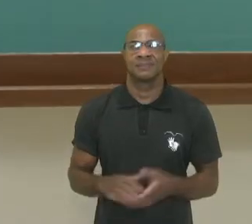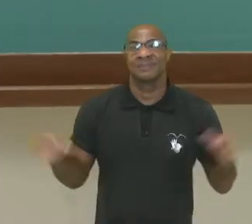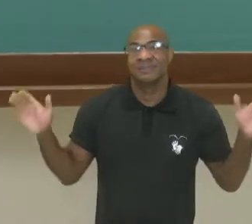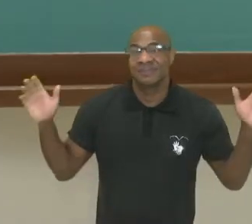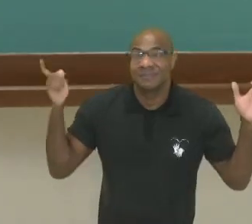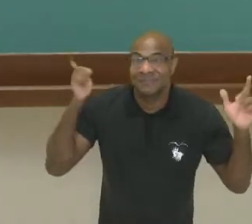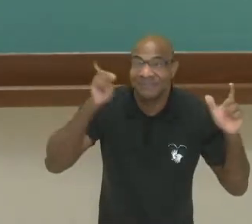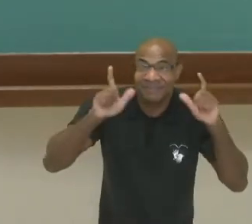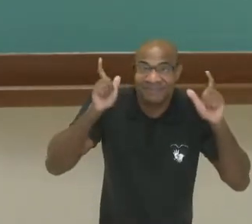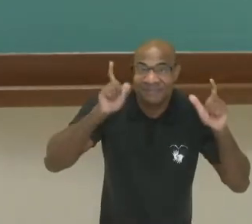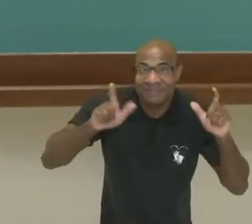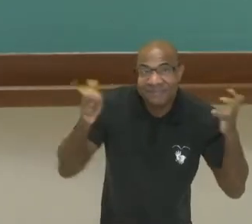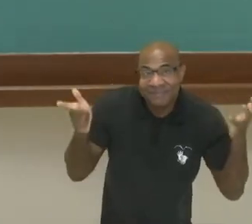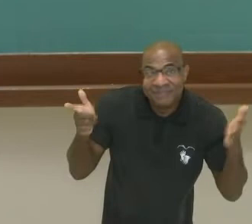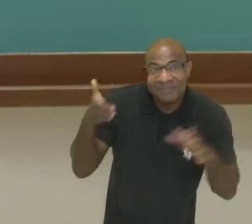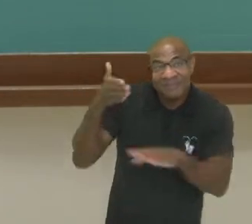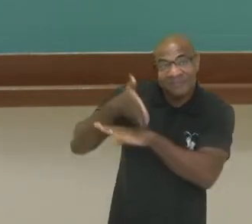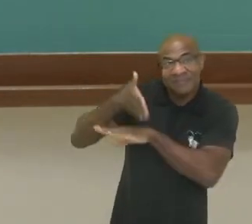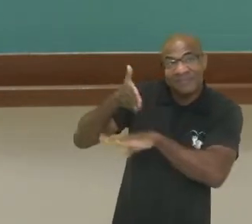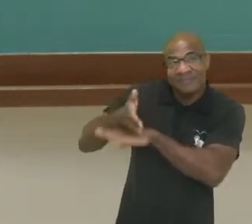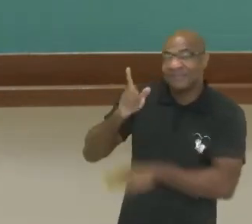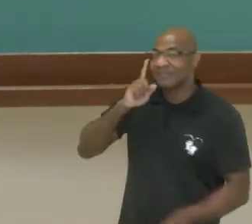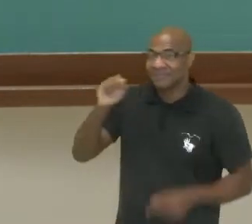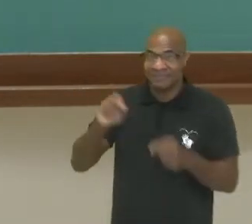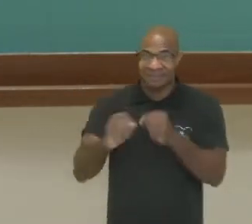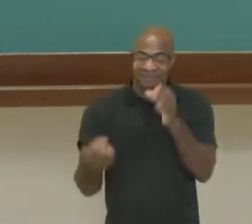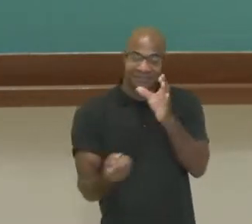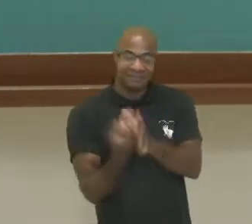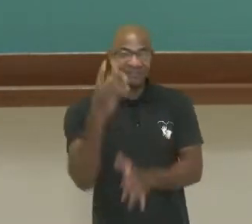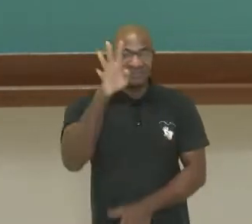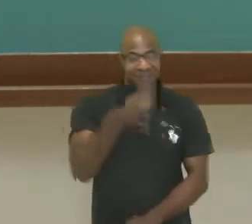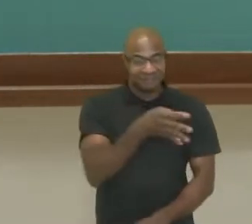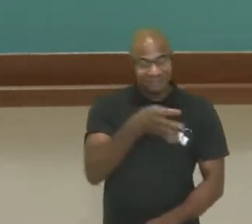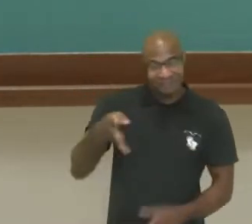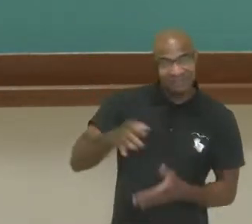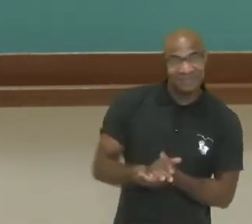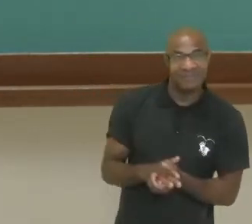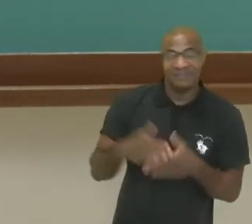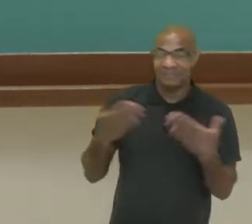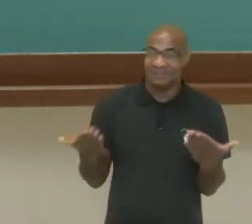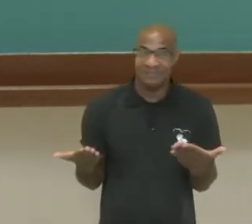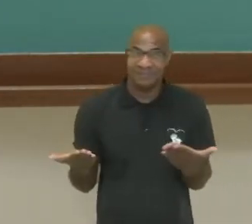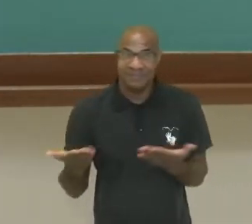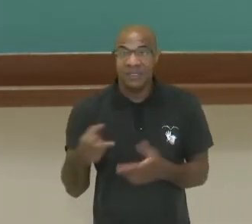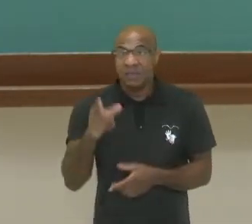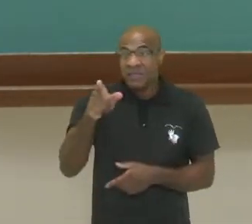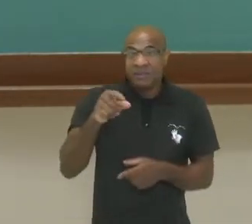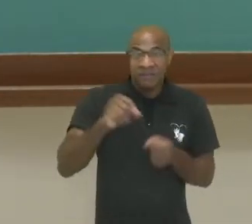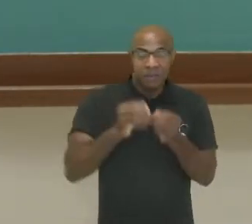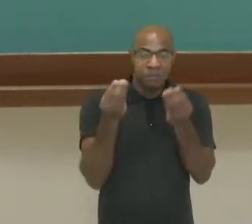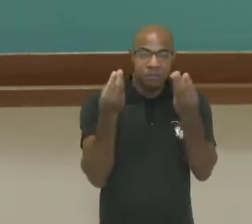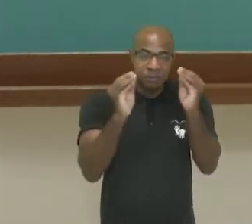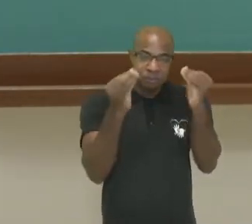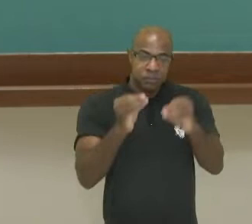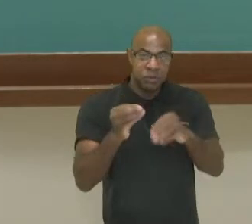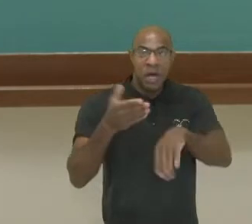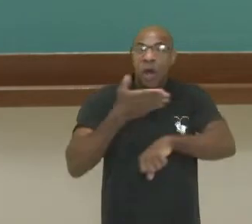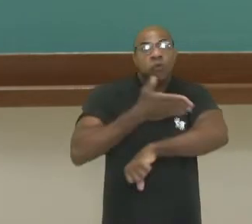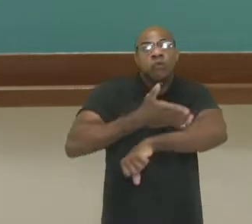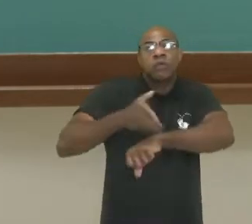Conseguiu acessar o Jamboard, criar sua tabela? Sua tabela com hábitos que devem